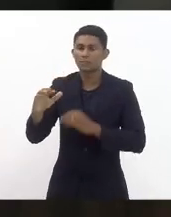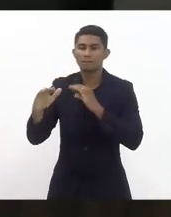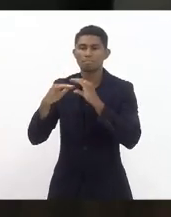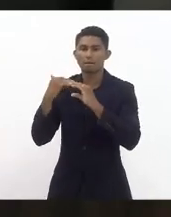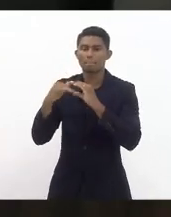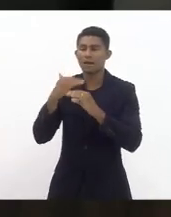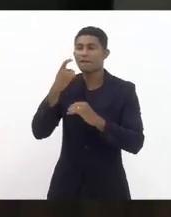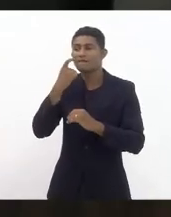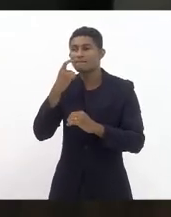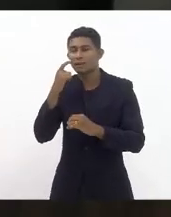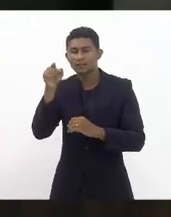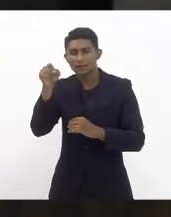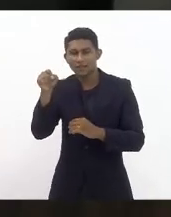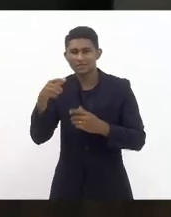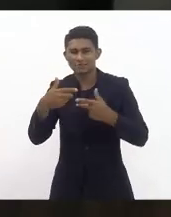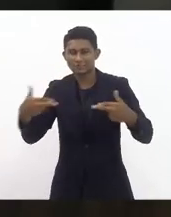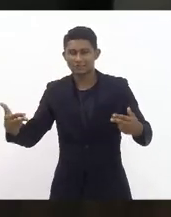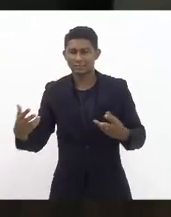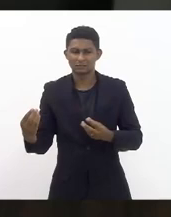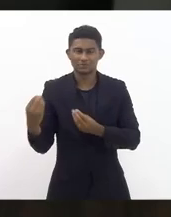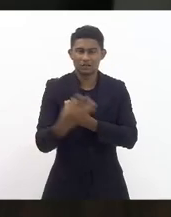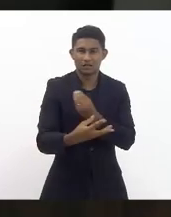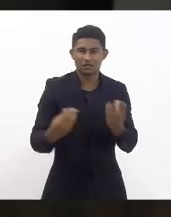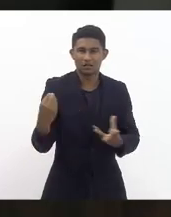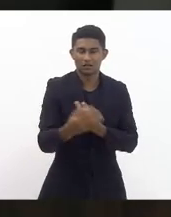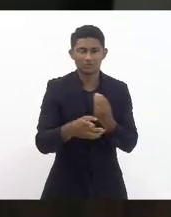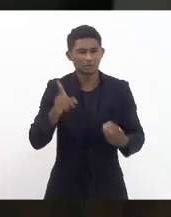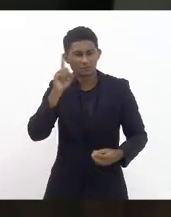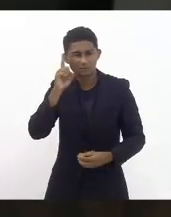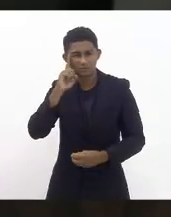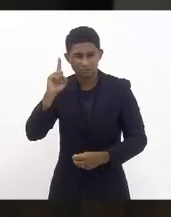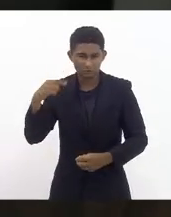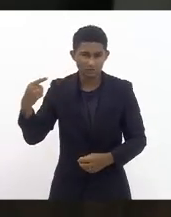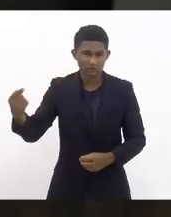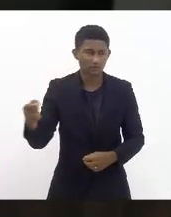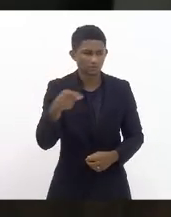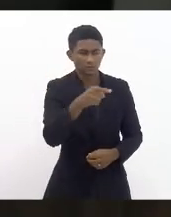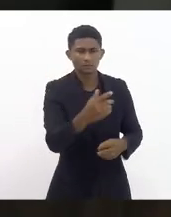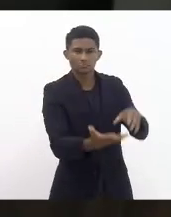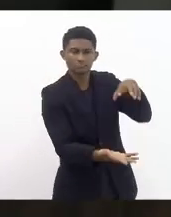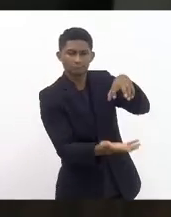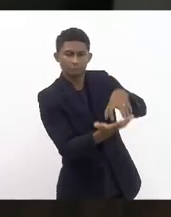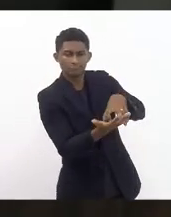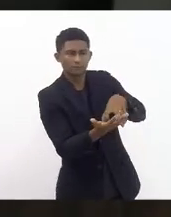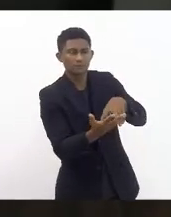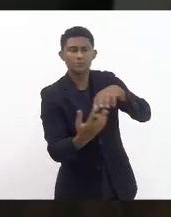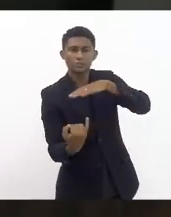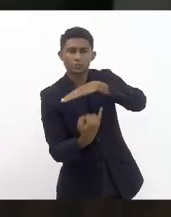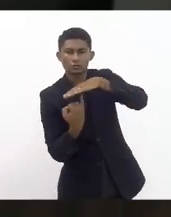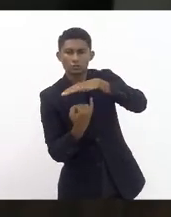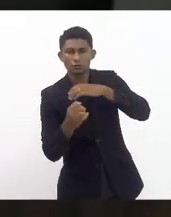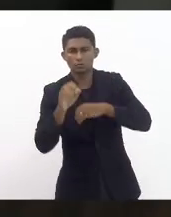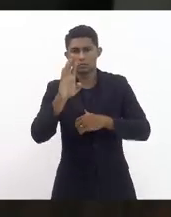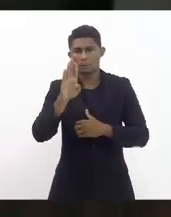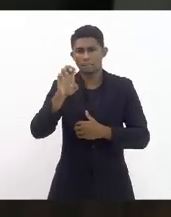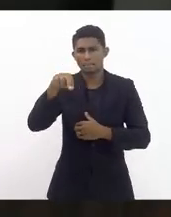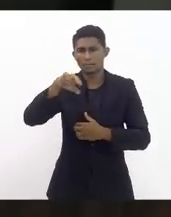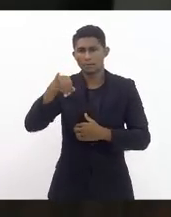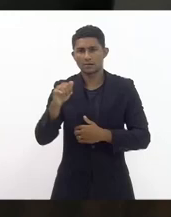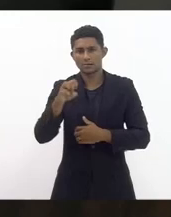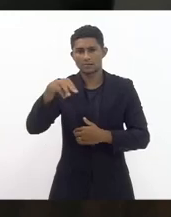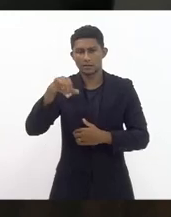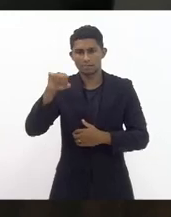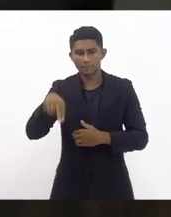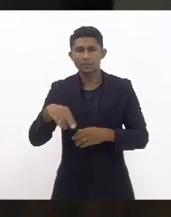dispondo sobre a doação diária para a nova unidade descentralizada do Instituto Benjamin Constant, no bairro Barreto, do